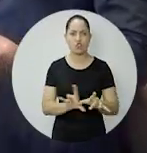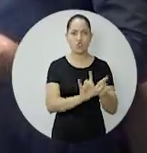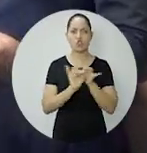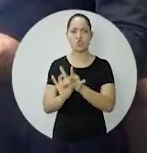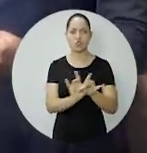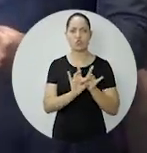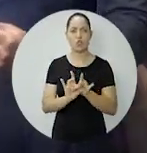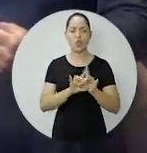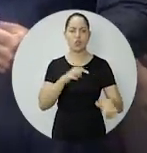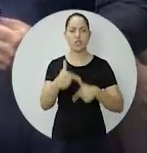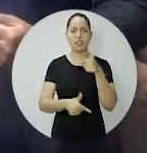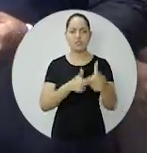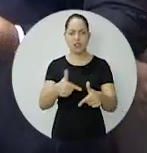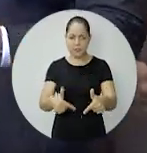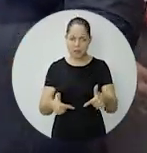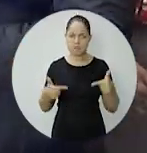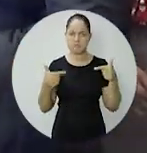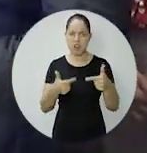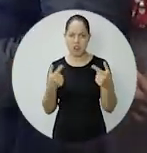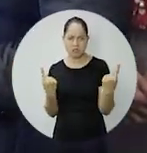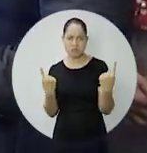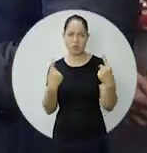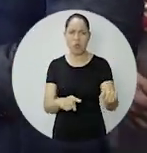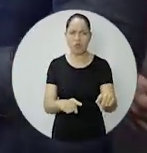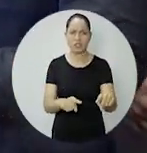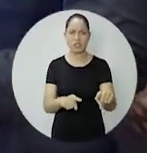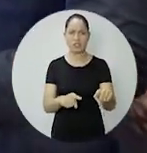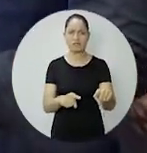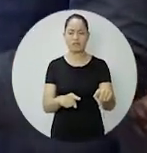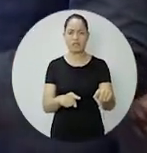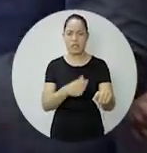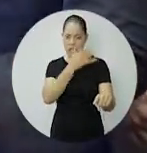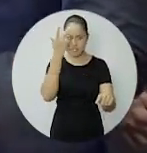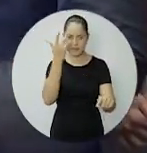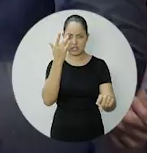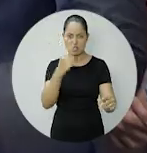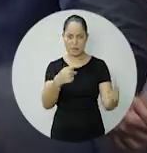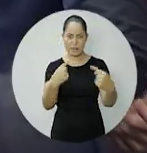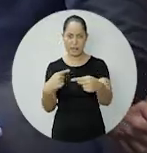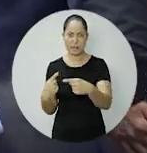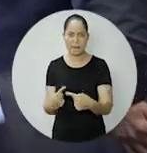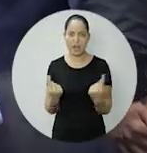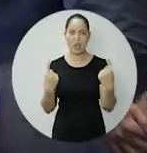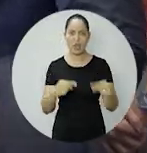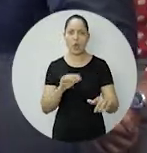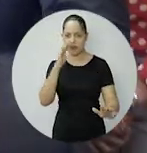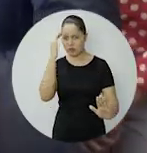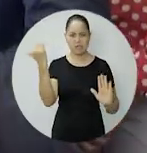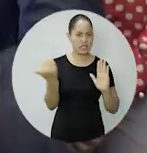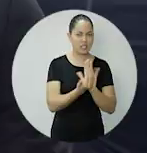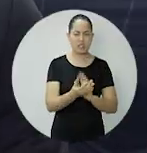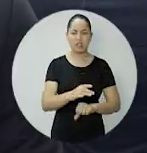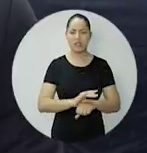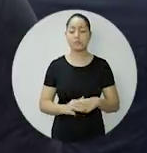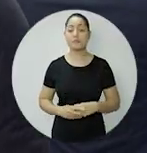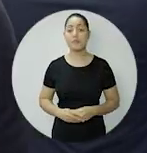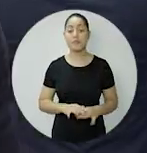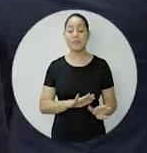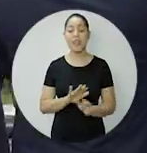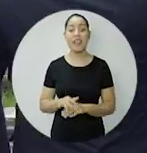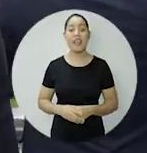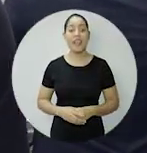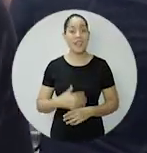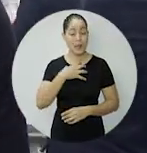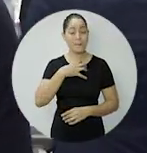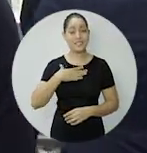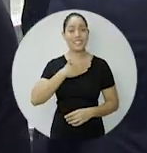juntos nesse trabalho de combate às investidas antidemocráticas, e assim que deve ser. Satisfeito pelo